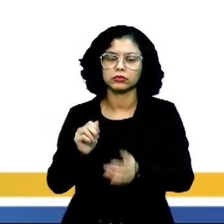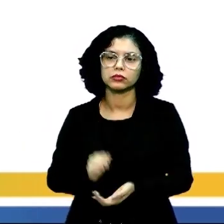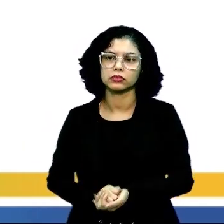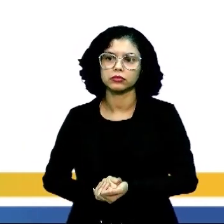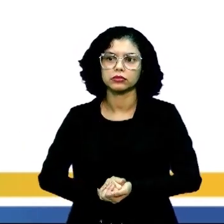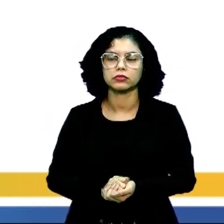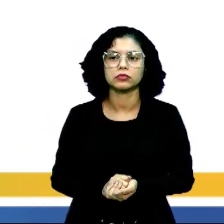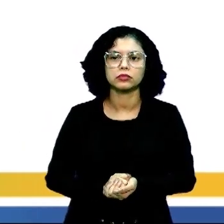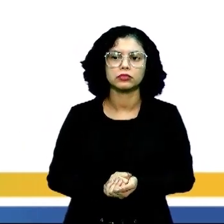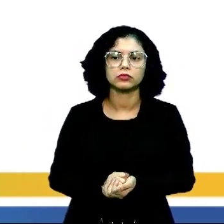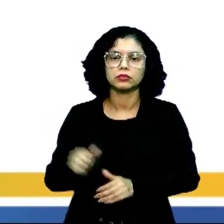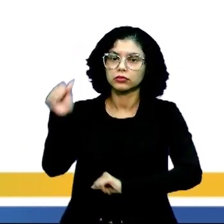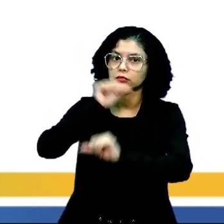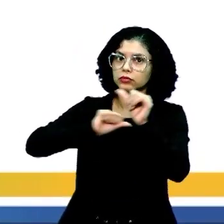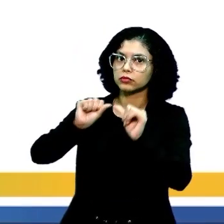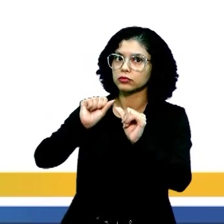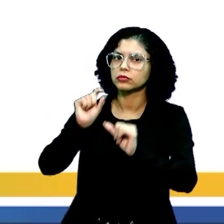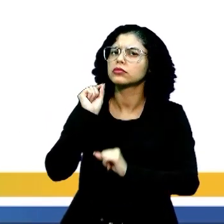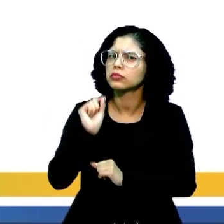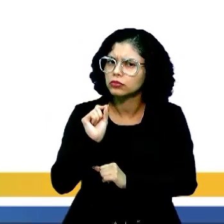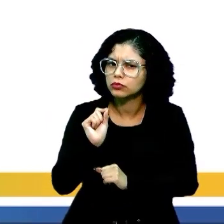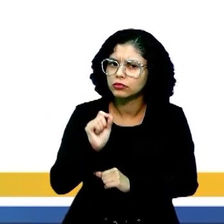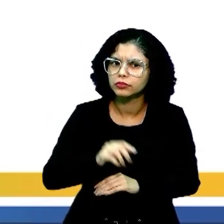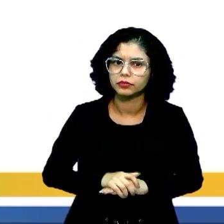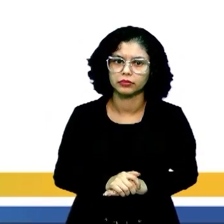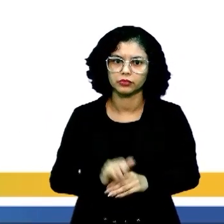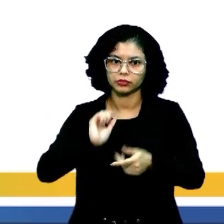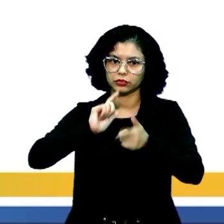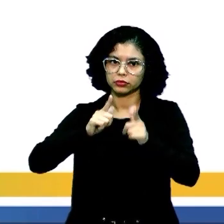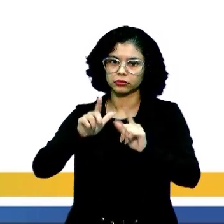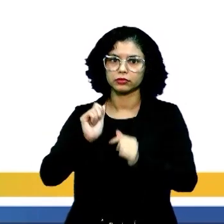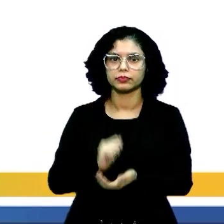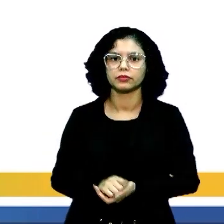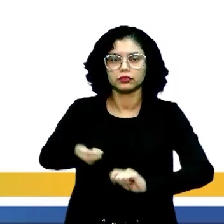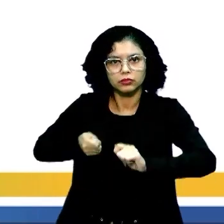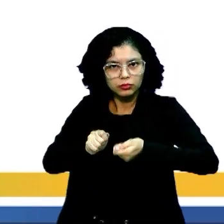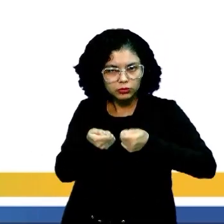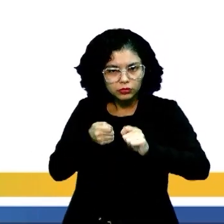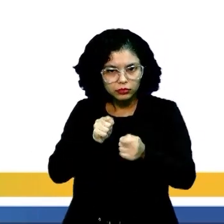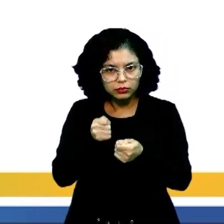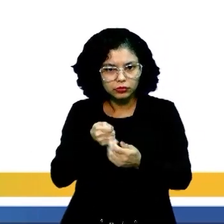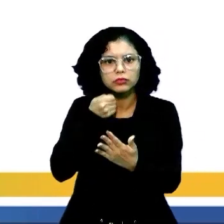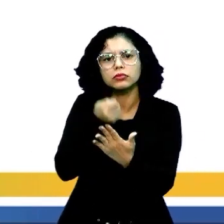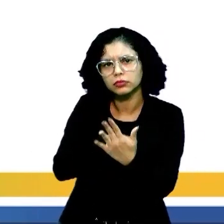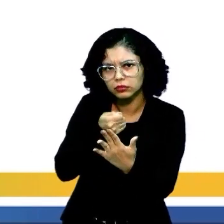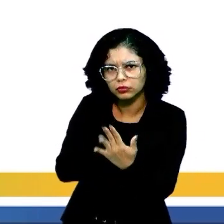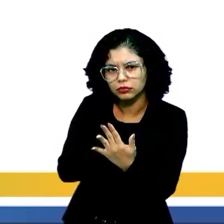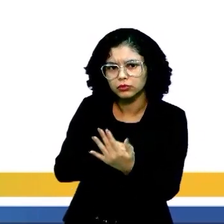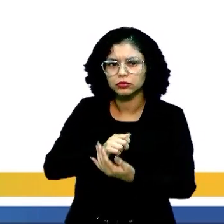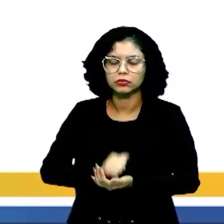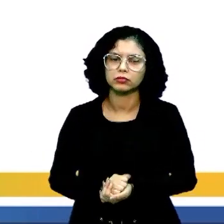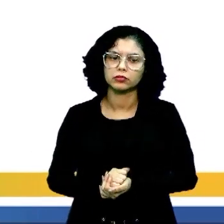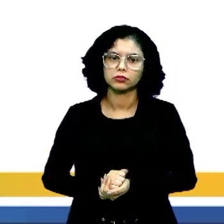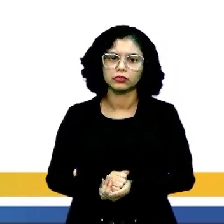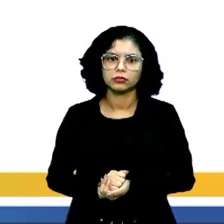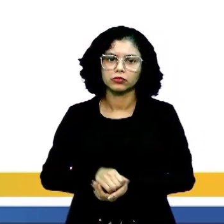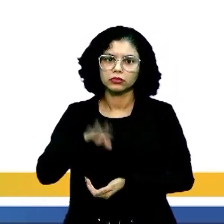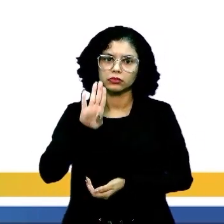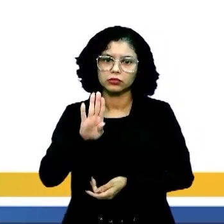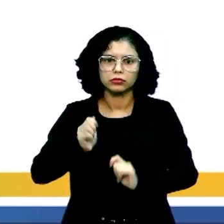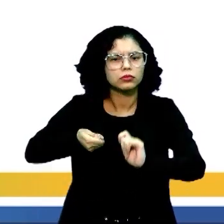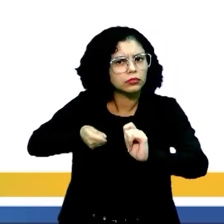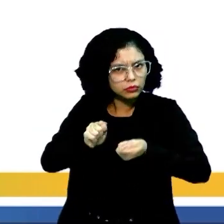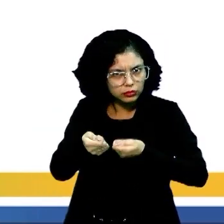caracteriza pela oposição entre, letra A, dominação e resistência,